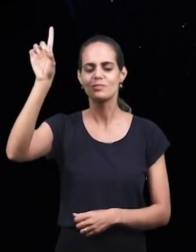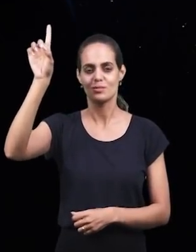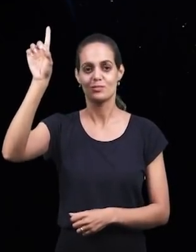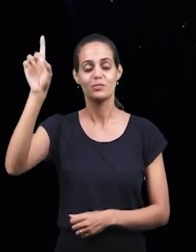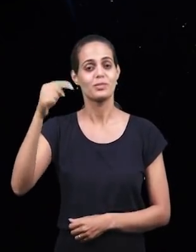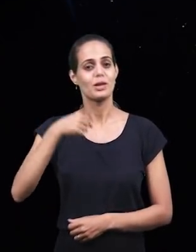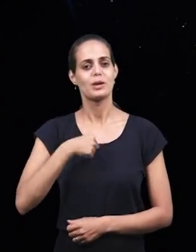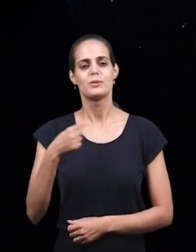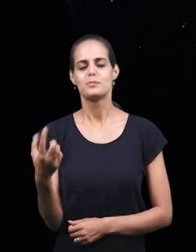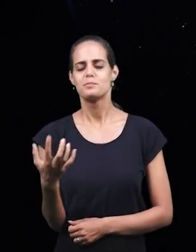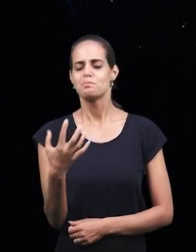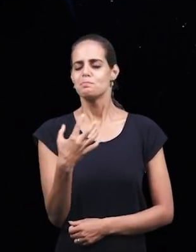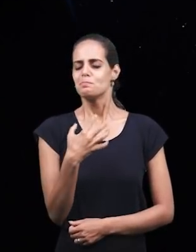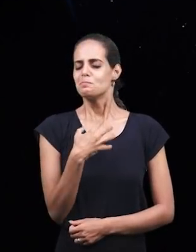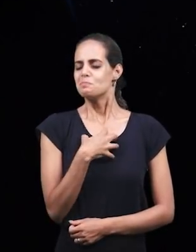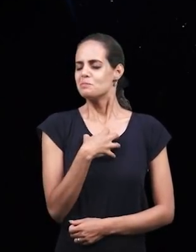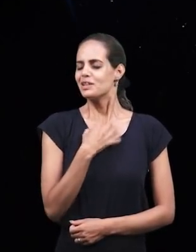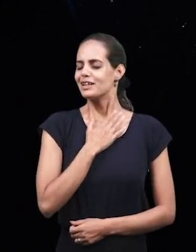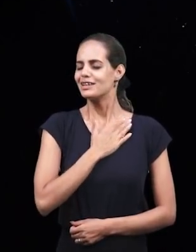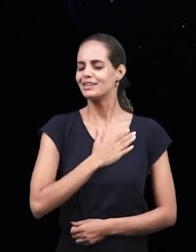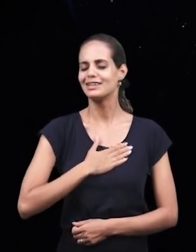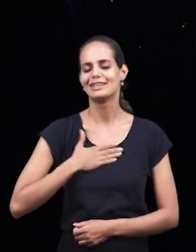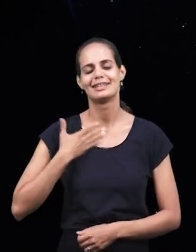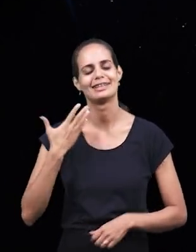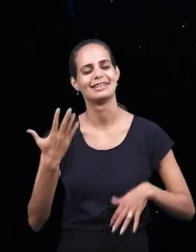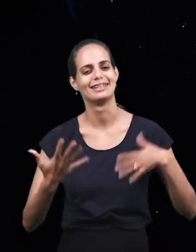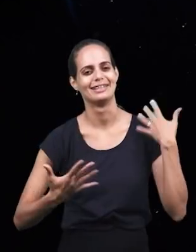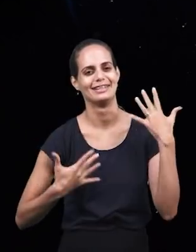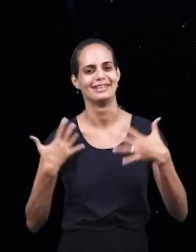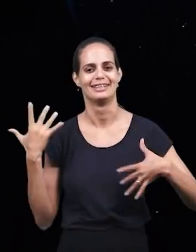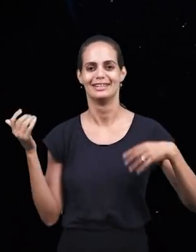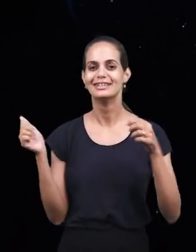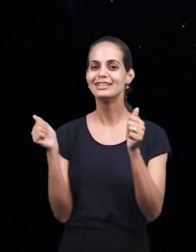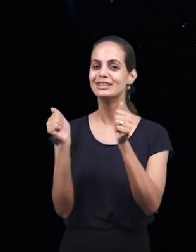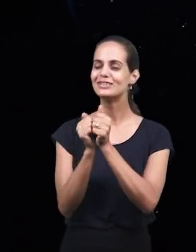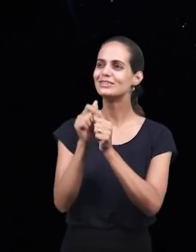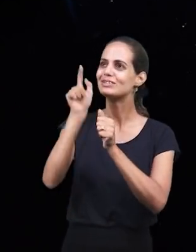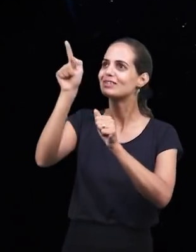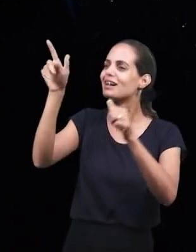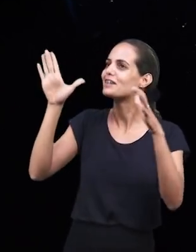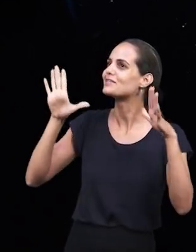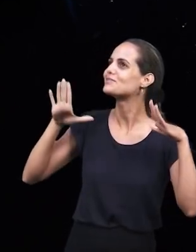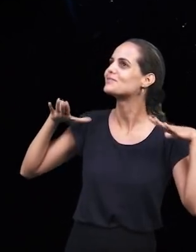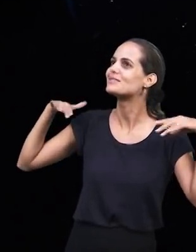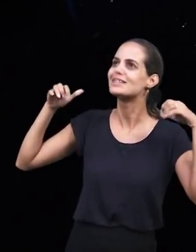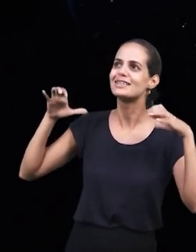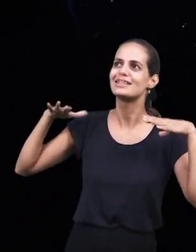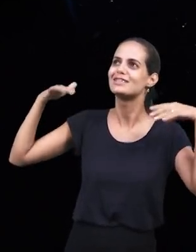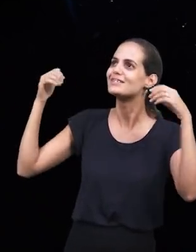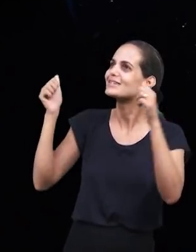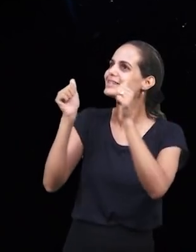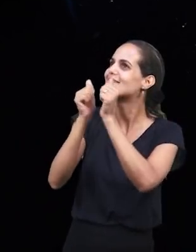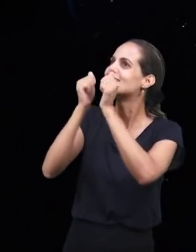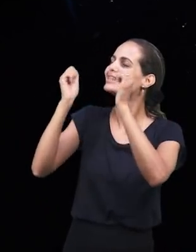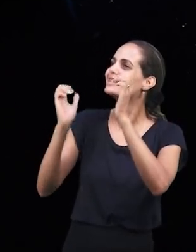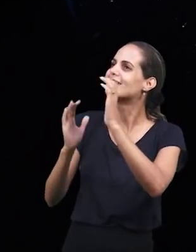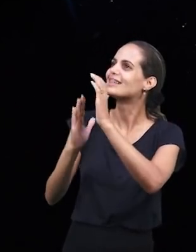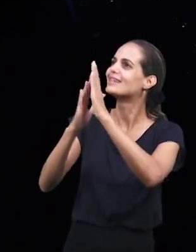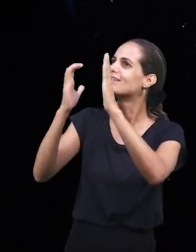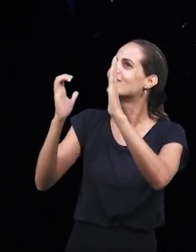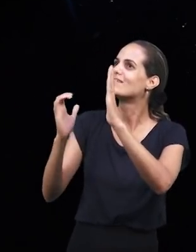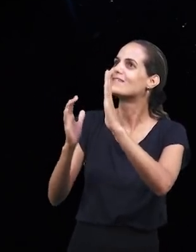que gozo vou sentir com os anjos a cantar, pois com Cristo